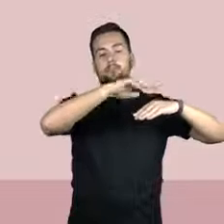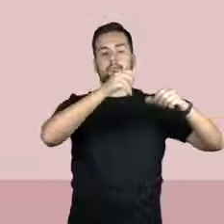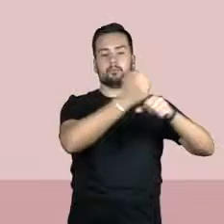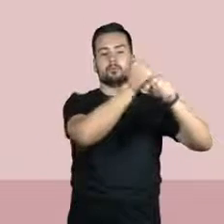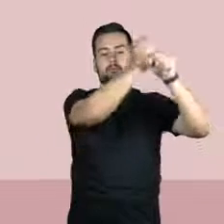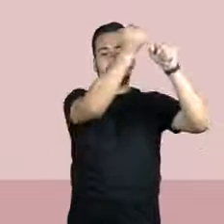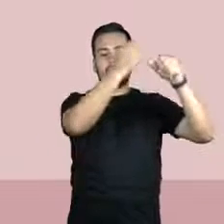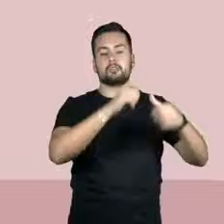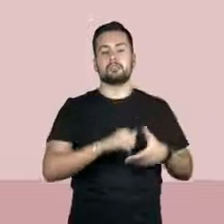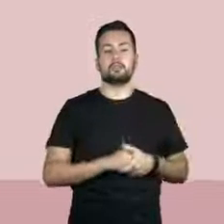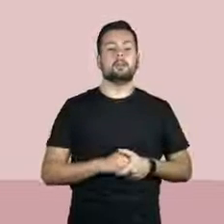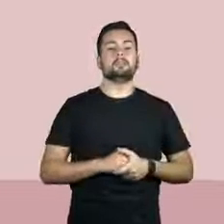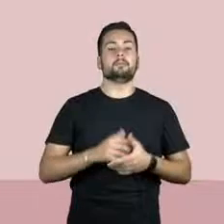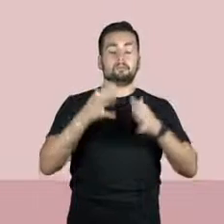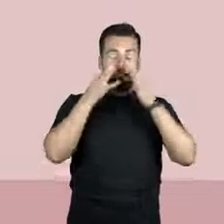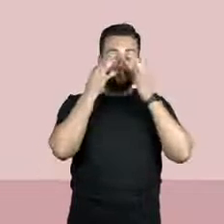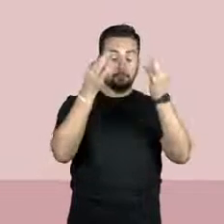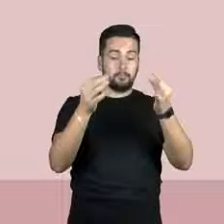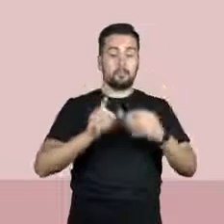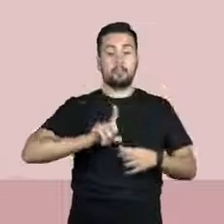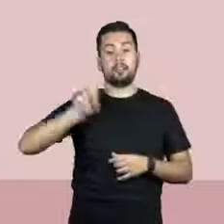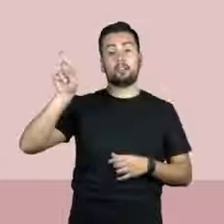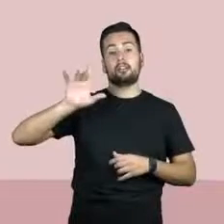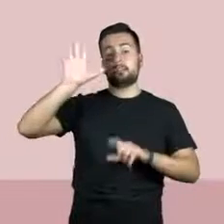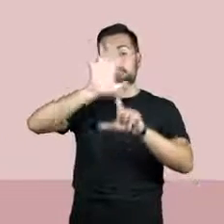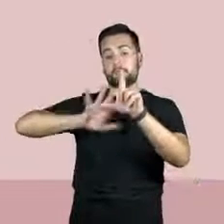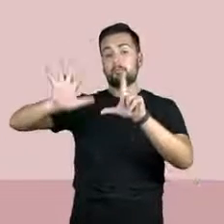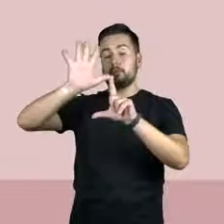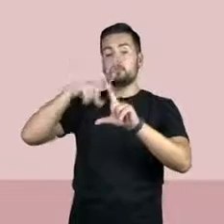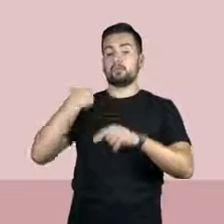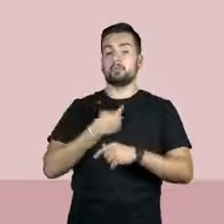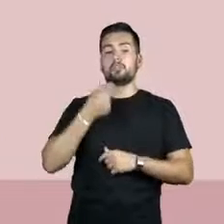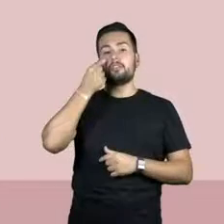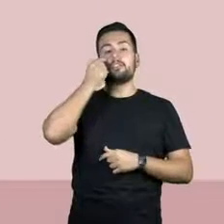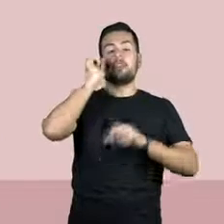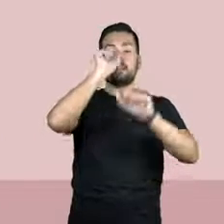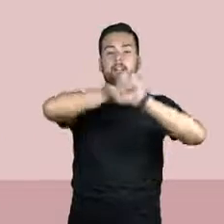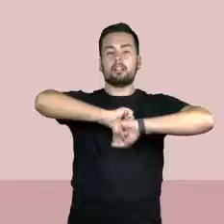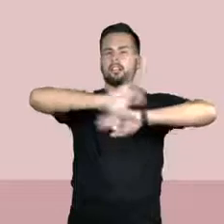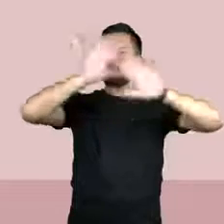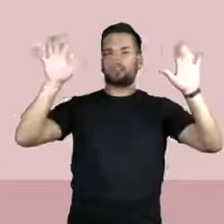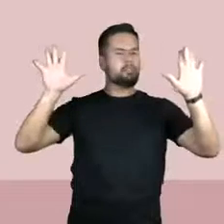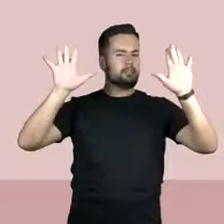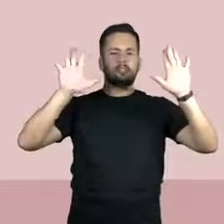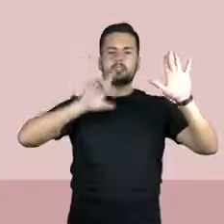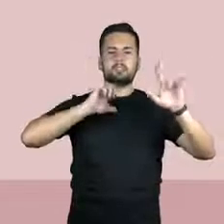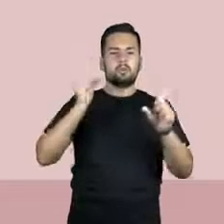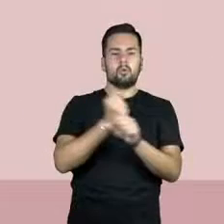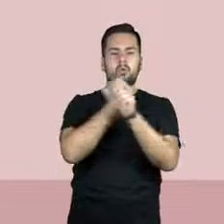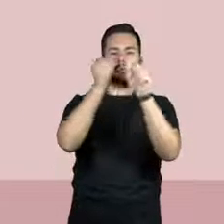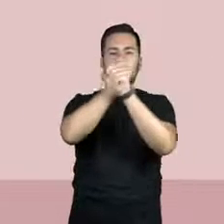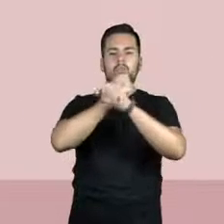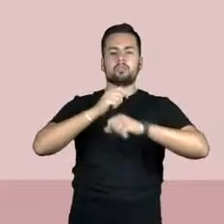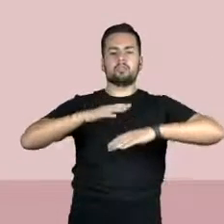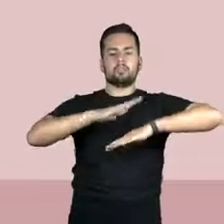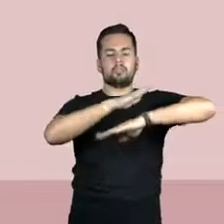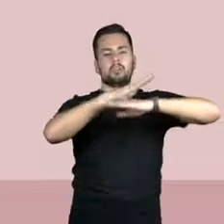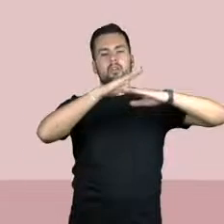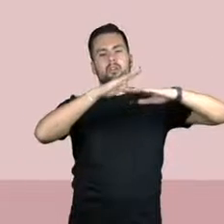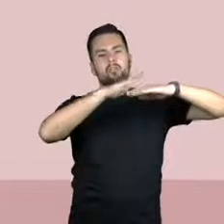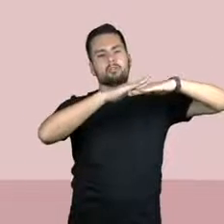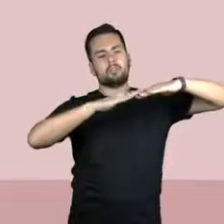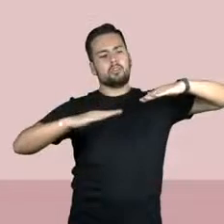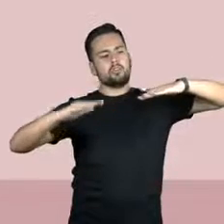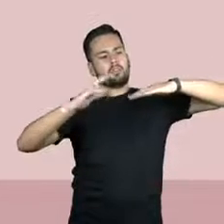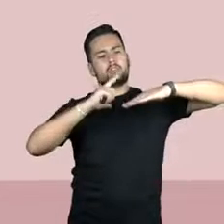seguinte. Aqui nessa imagem, a gente pode ver claramente construções no topo de uma região, vamos dizer assim, montanhosa,